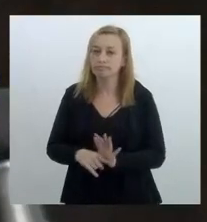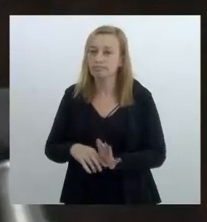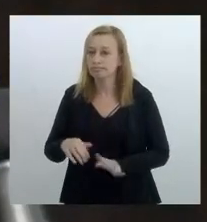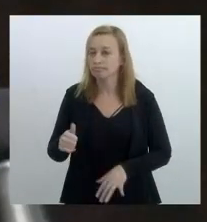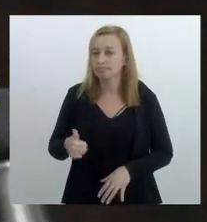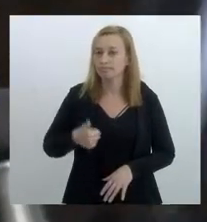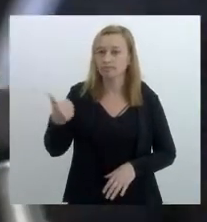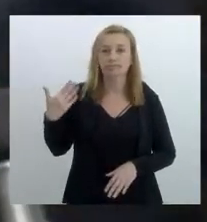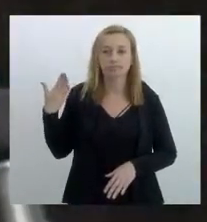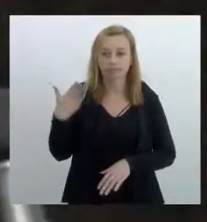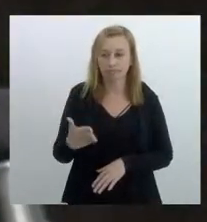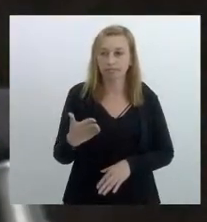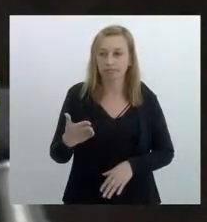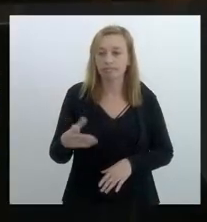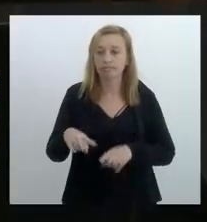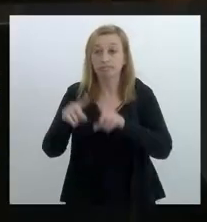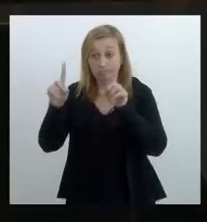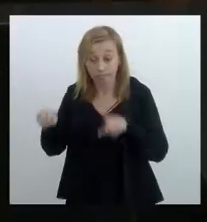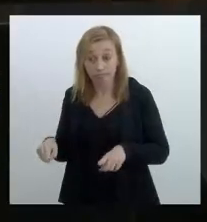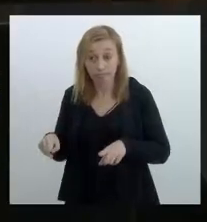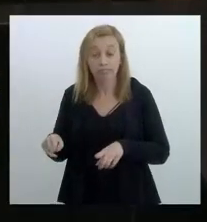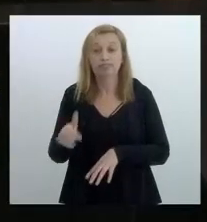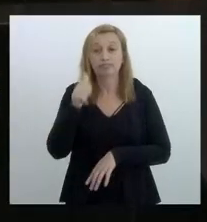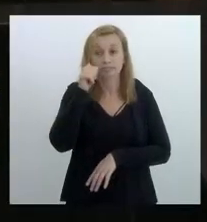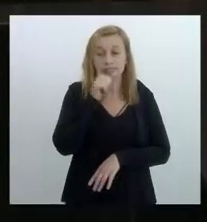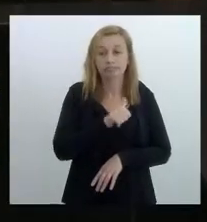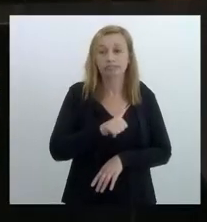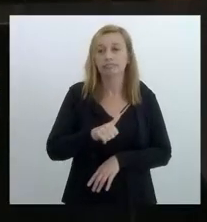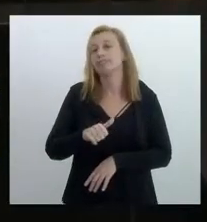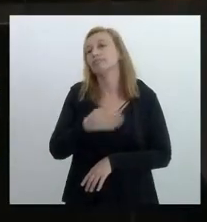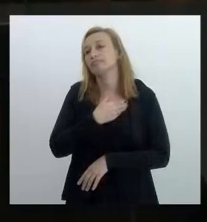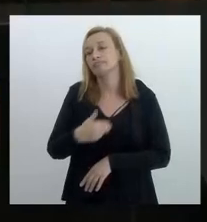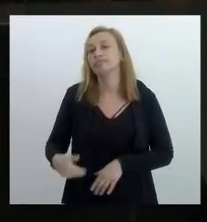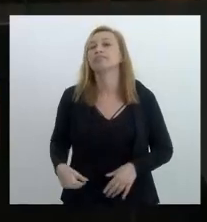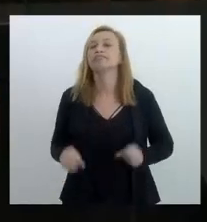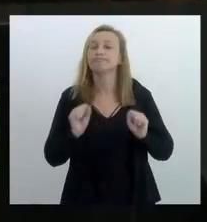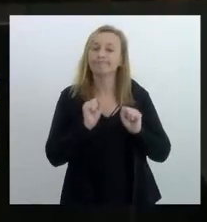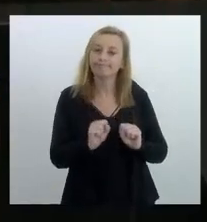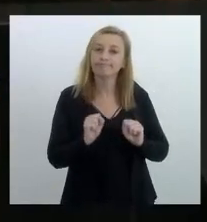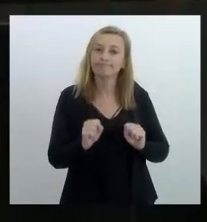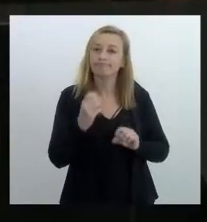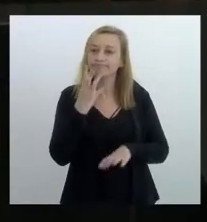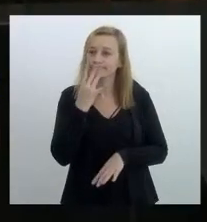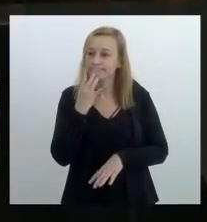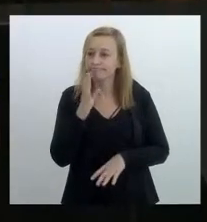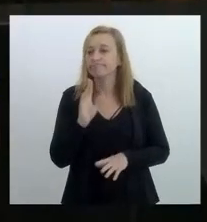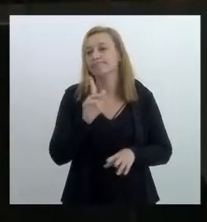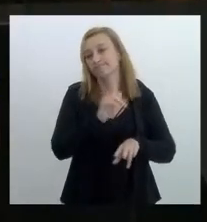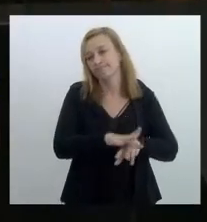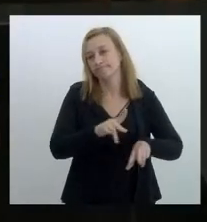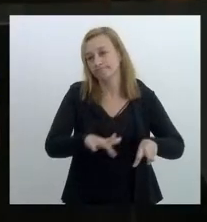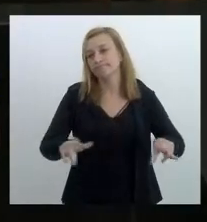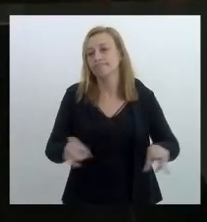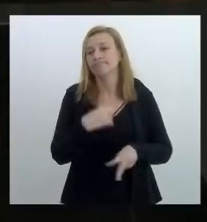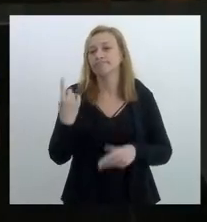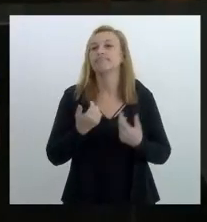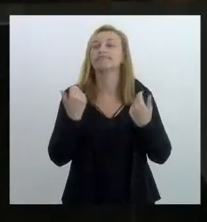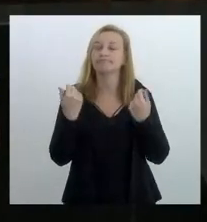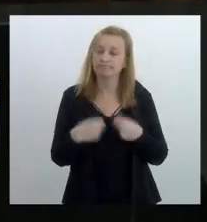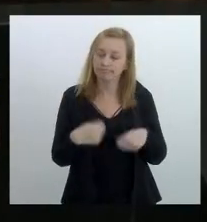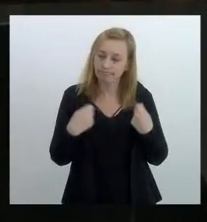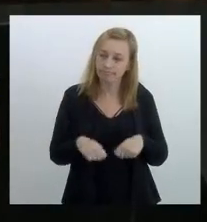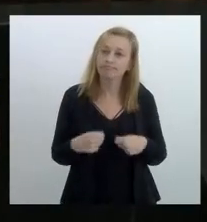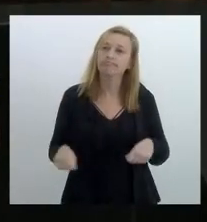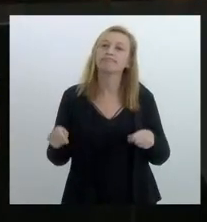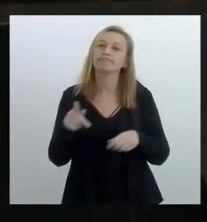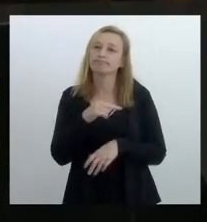diretamente a carreira das funcionárias públicas, enfim, podemos colorir e dar a diversidade que nós precisamos